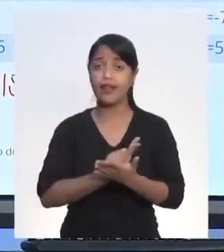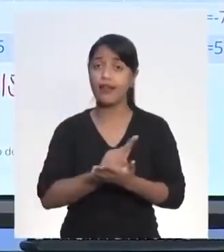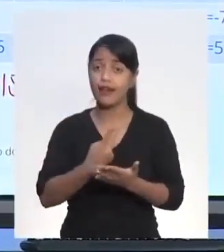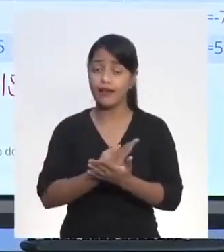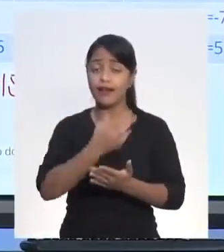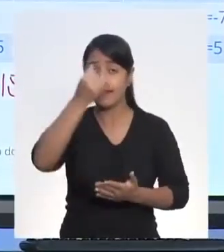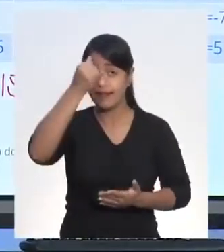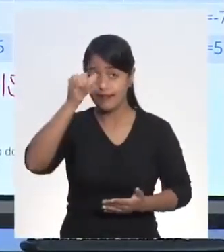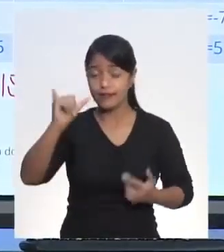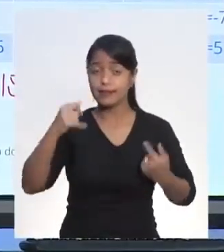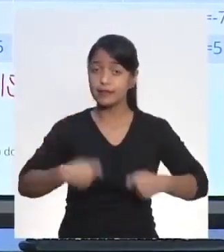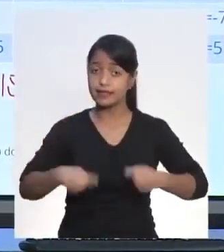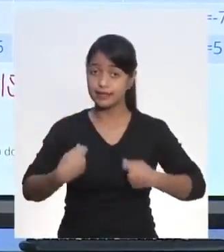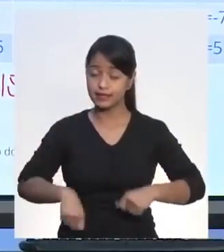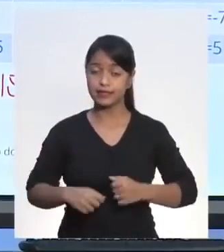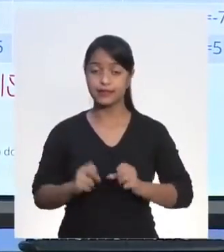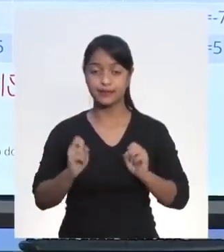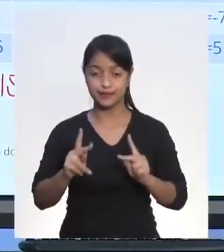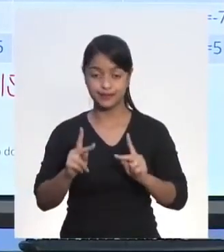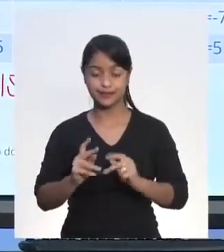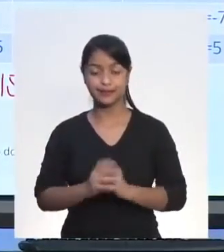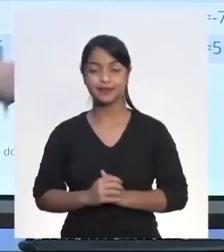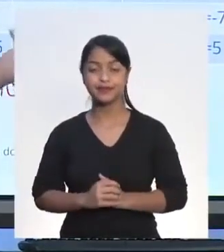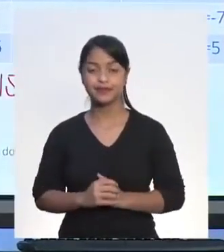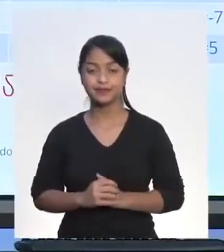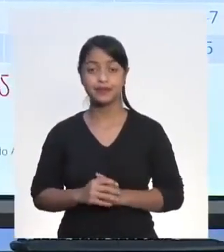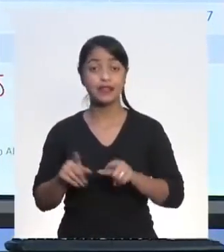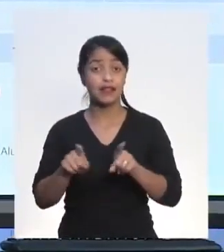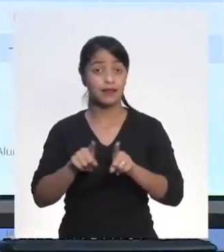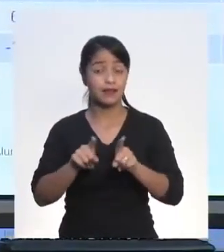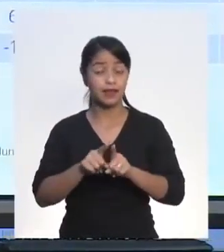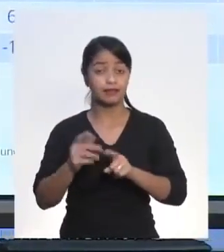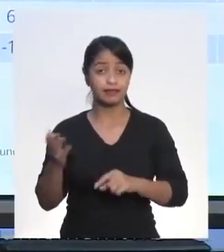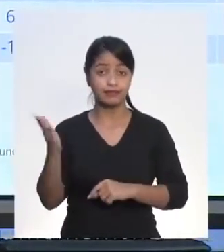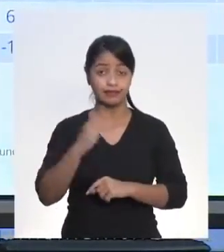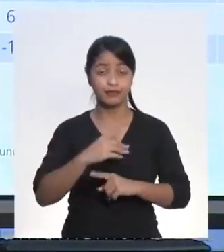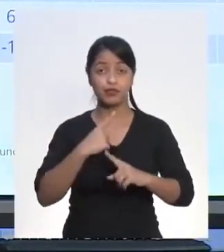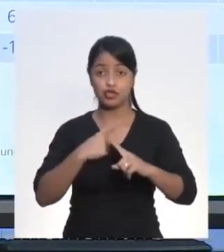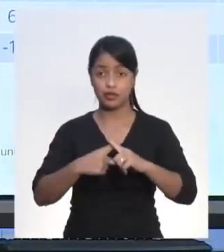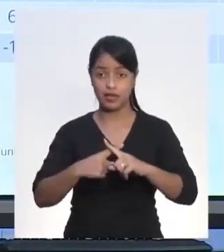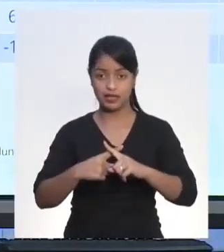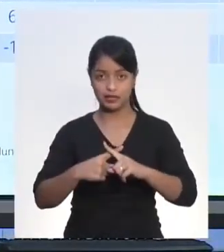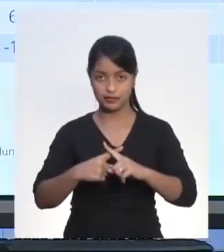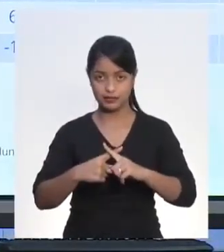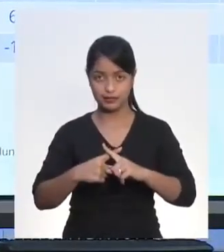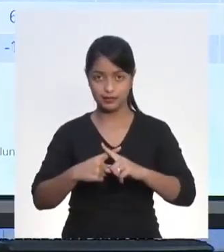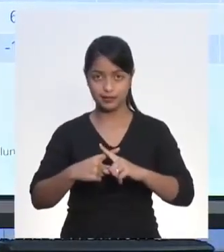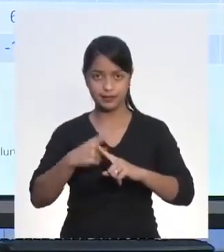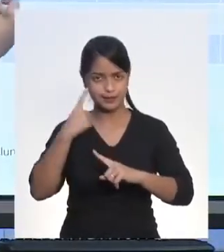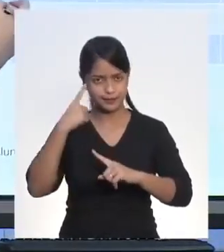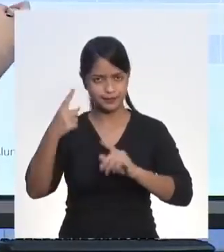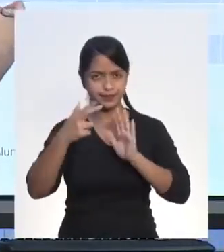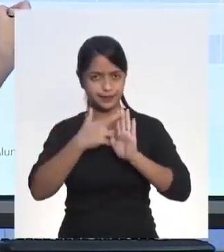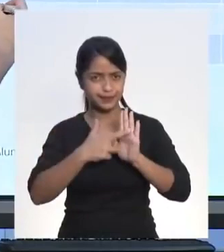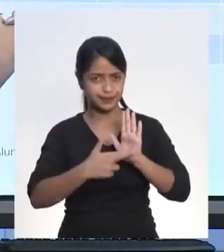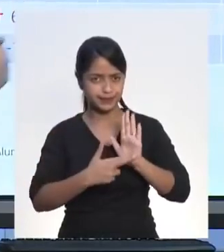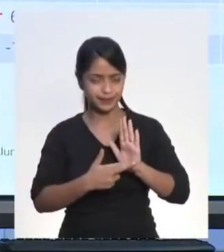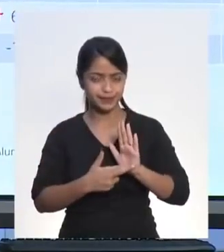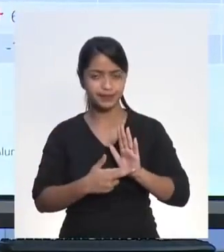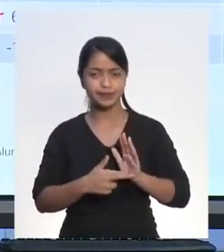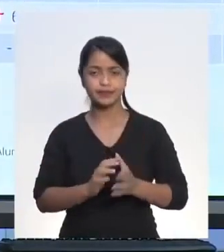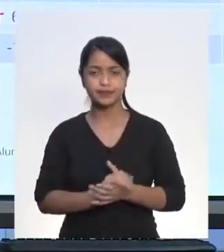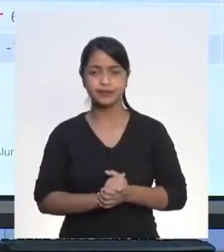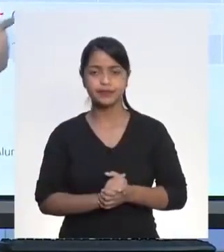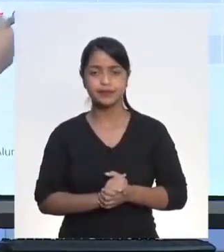esse modelo de erro, tá? A mesma coisa na multiplicação. Então, vamos pensar aqui na multiplicação, regra de sinal. No